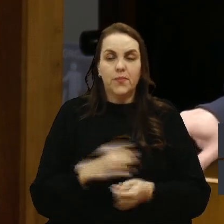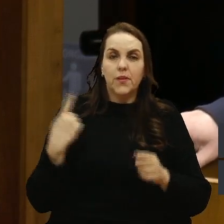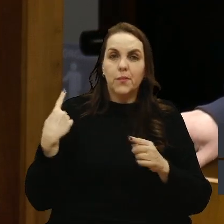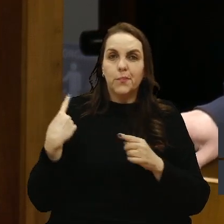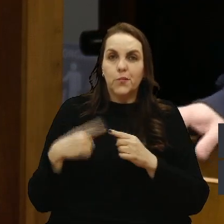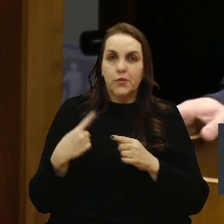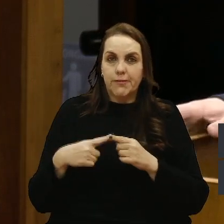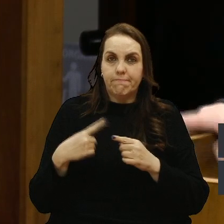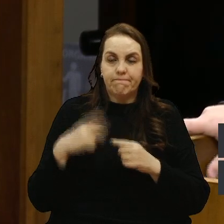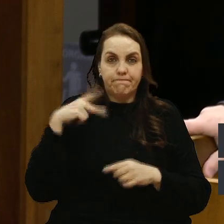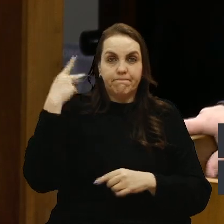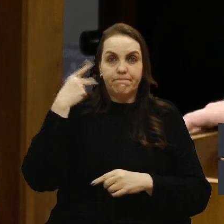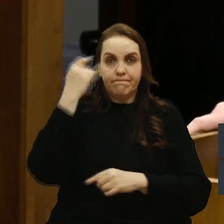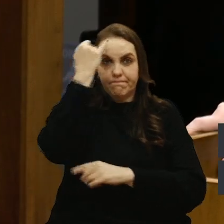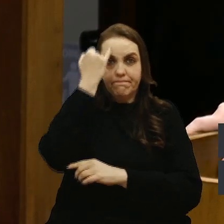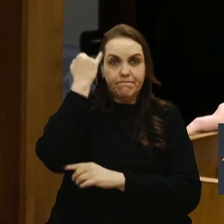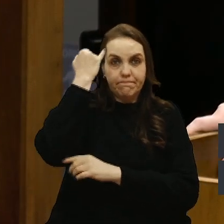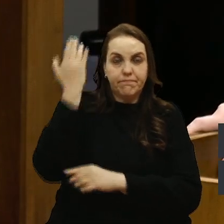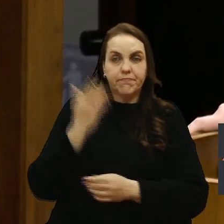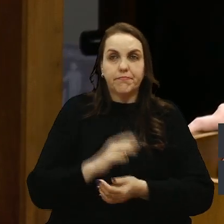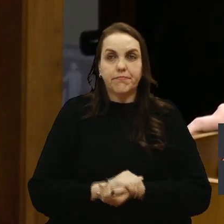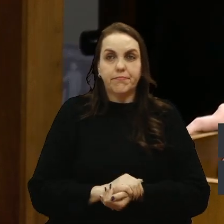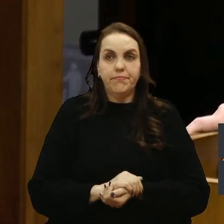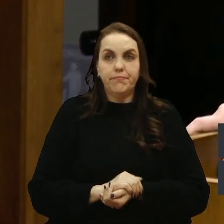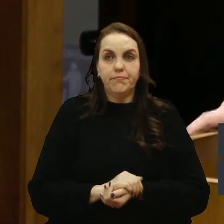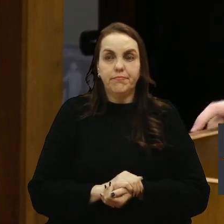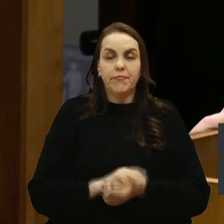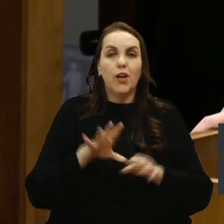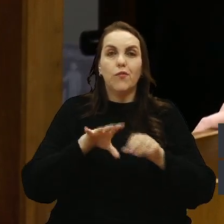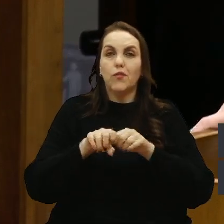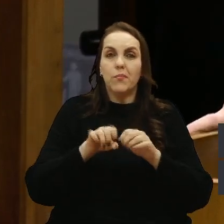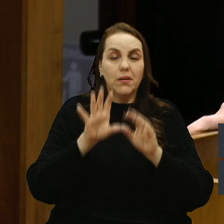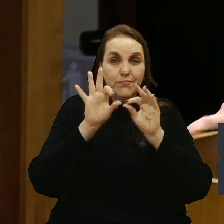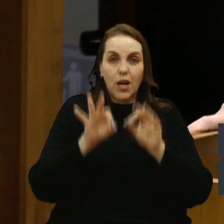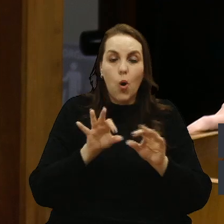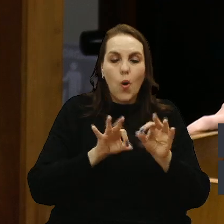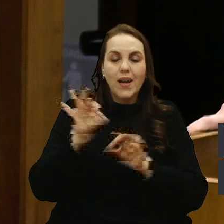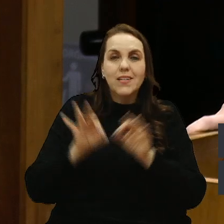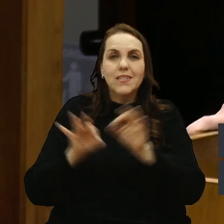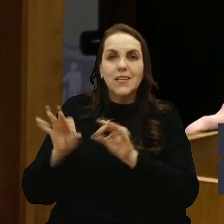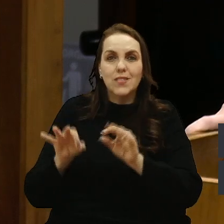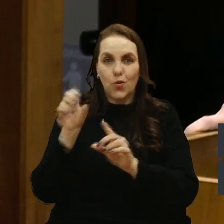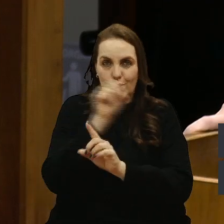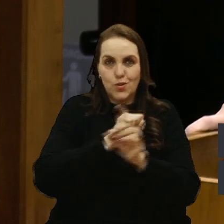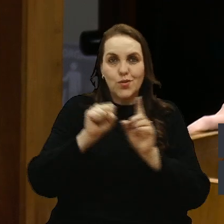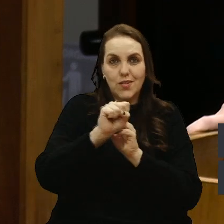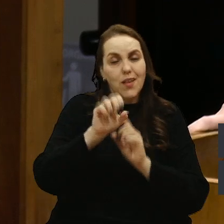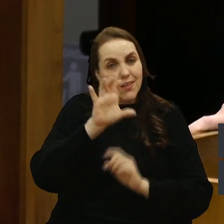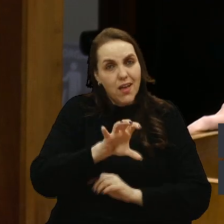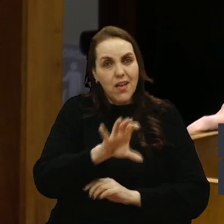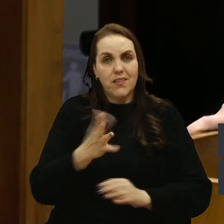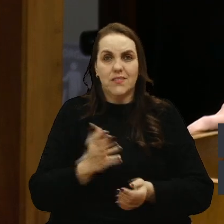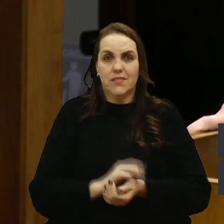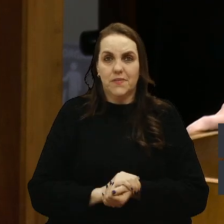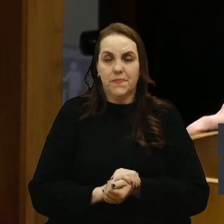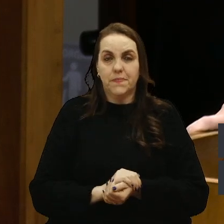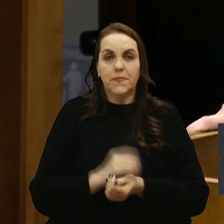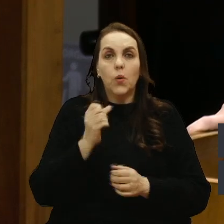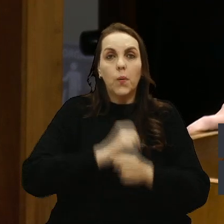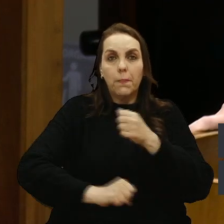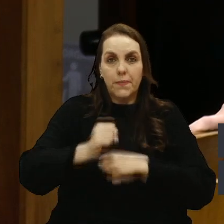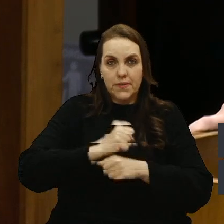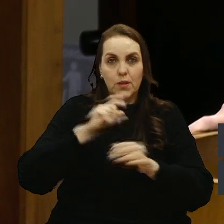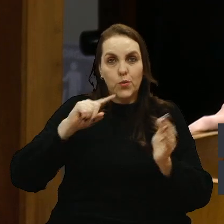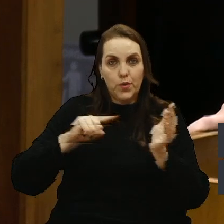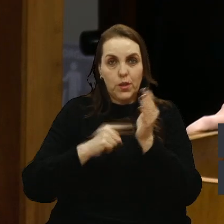porque, vereador Zé D'Ambros, a formação de sociedade é assim. E eu, no ano passado, denunciei, junto à vereadora